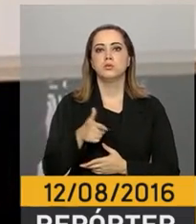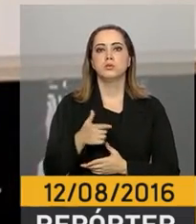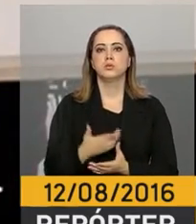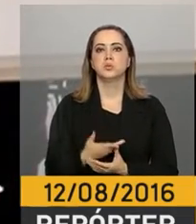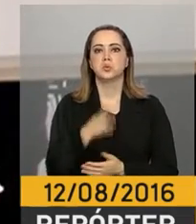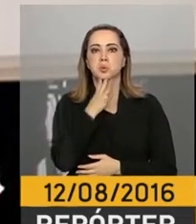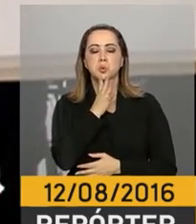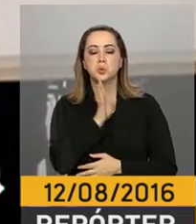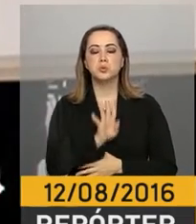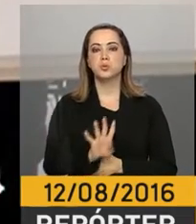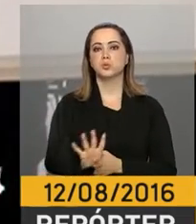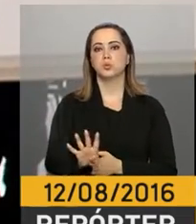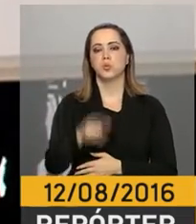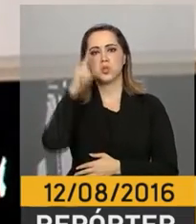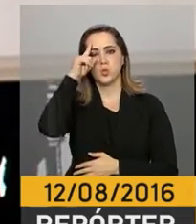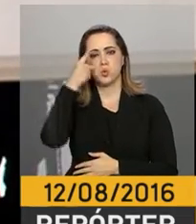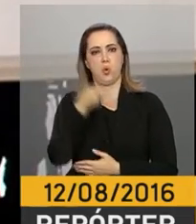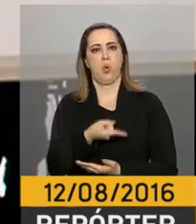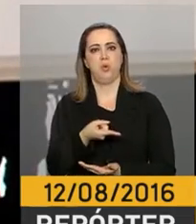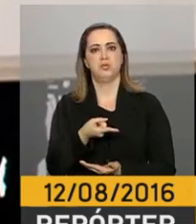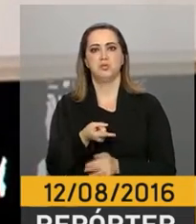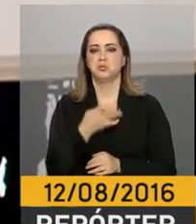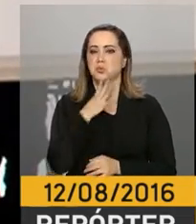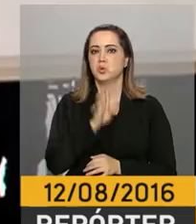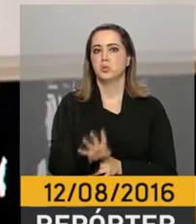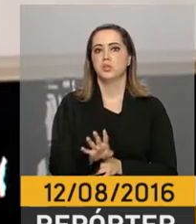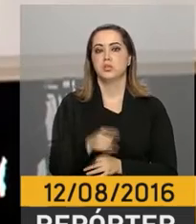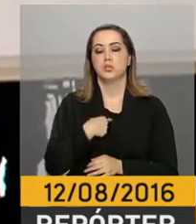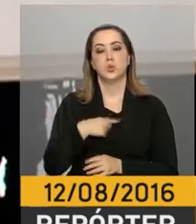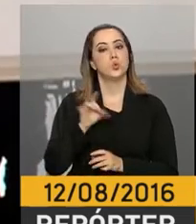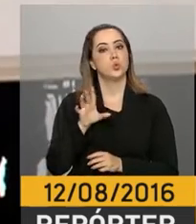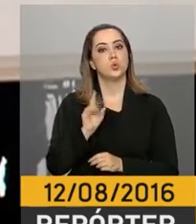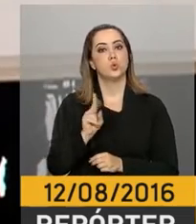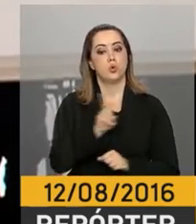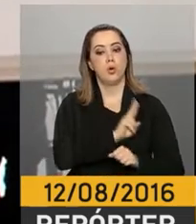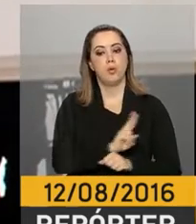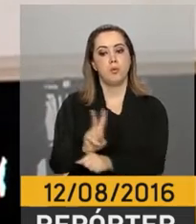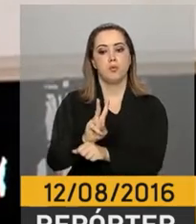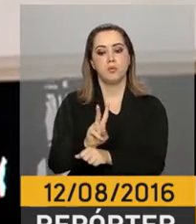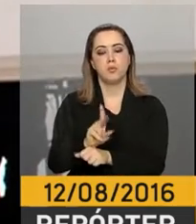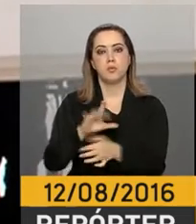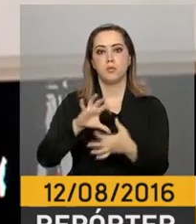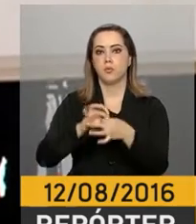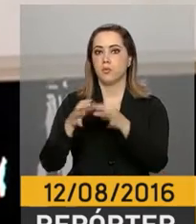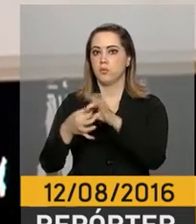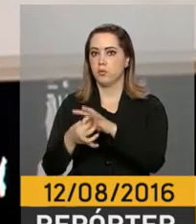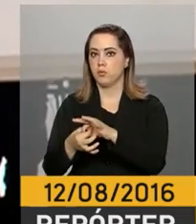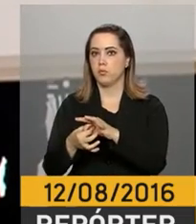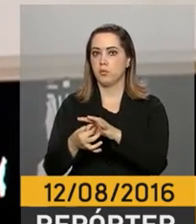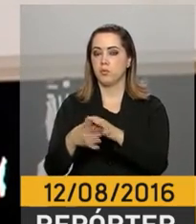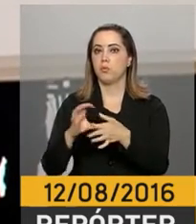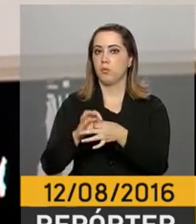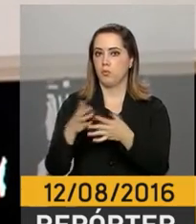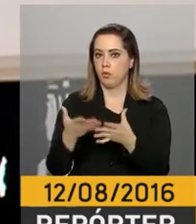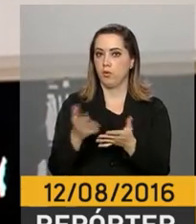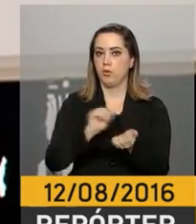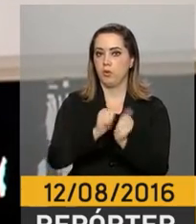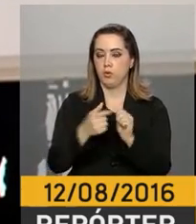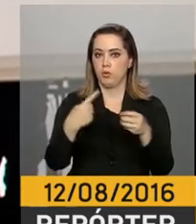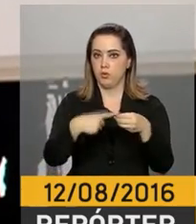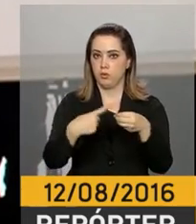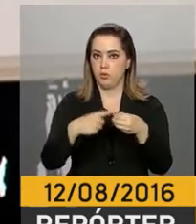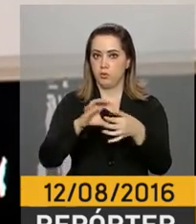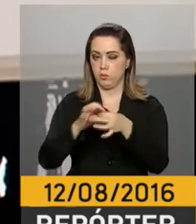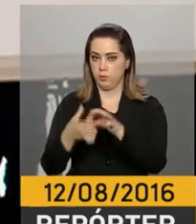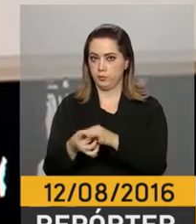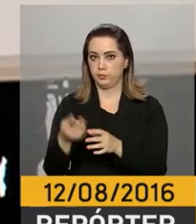Não conheço, a ordem que existe é a proteção ao Rio Olímpico, vamos dizer assim, ao Rio de Janeiro Olímpico, e é o que estamos fazendo.